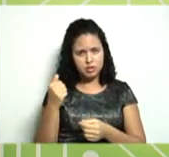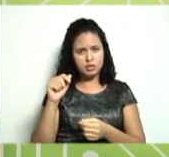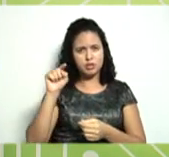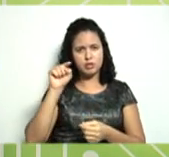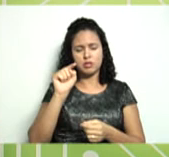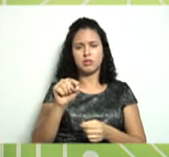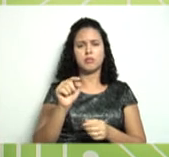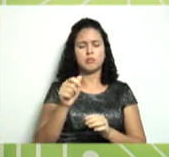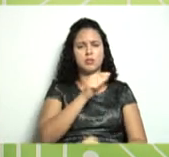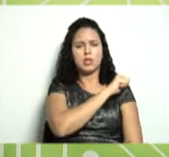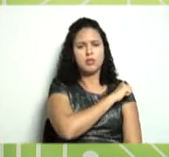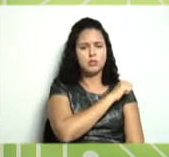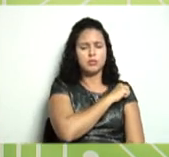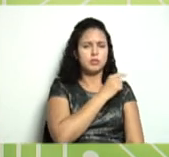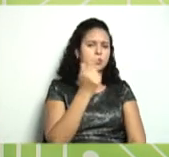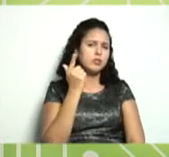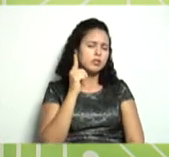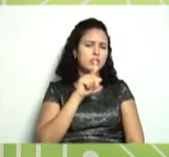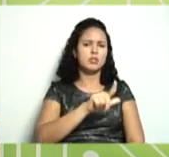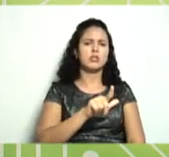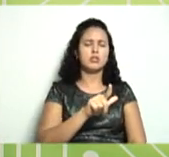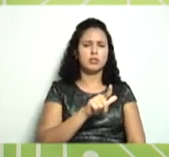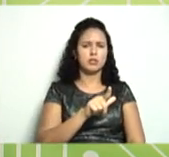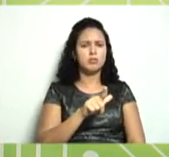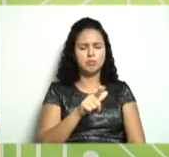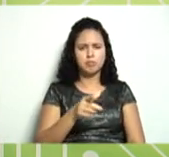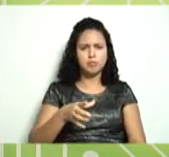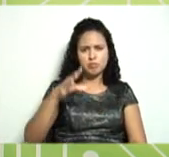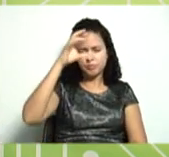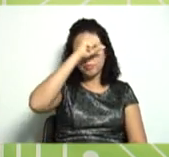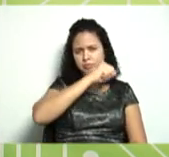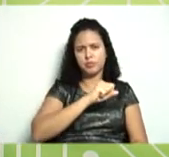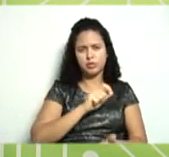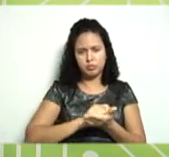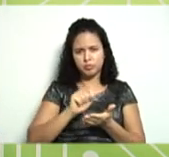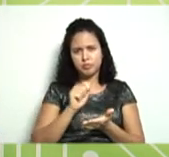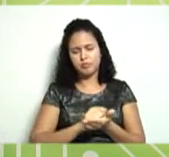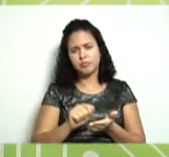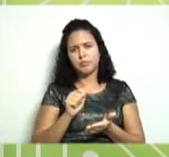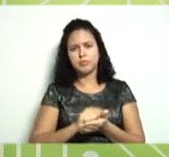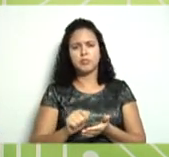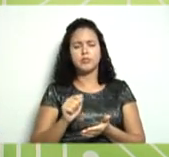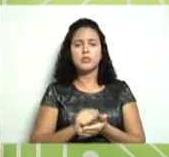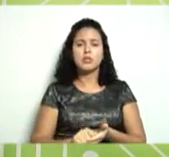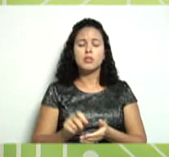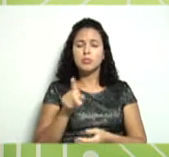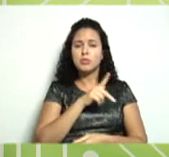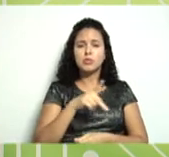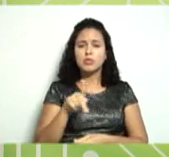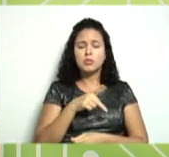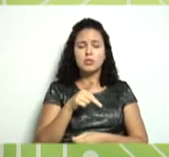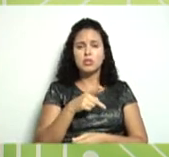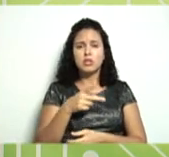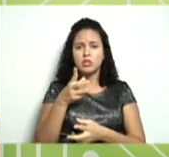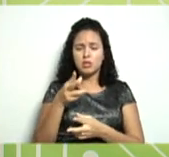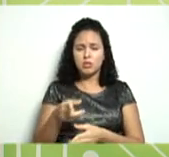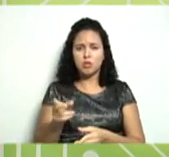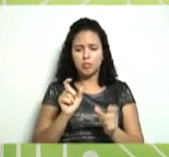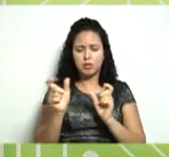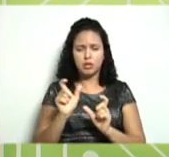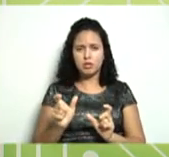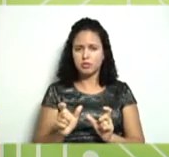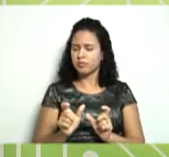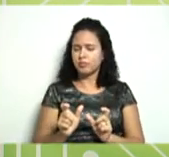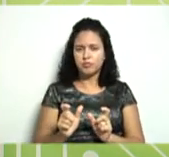aluno que está aí, conseguiu captar a essência e conseguiu colocar. Professores, eles não precisam colocar com as nossas